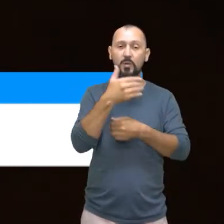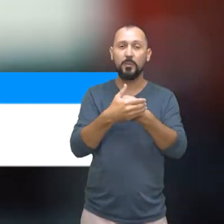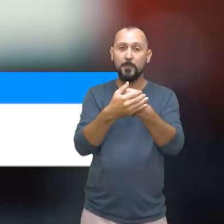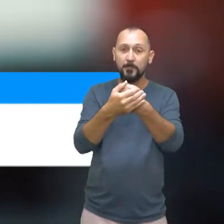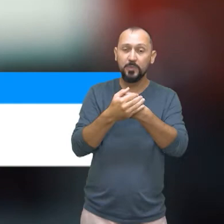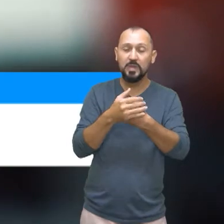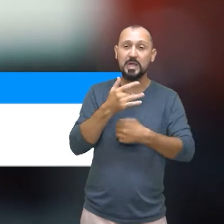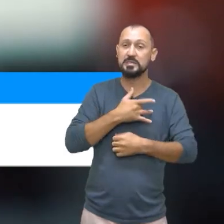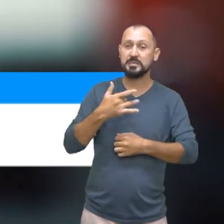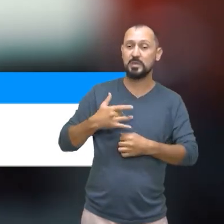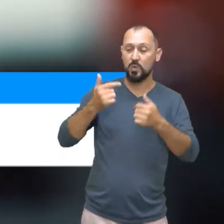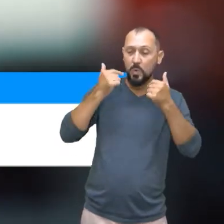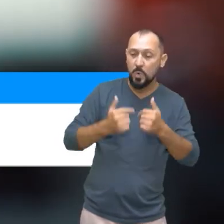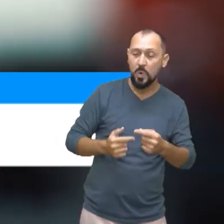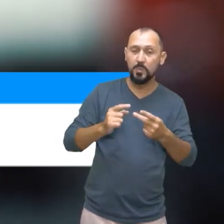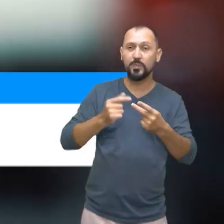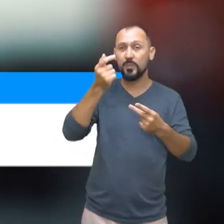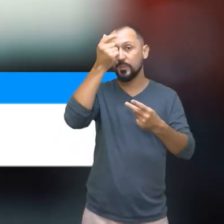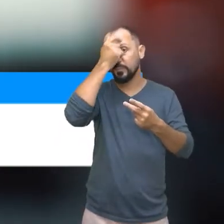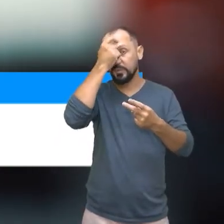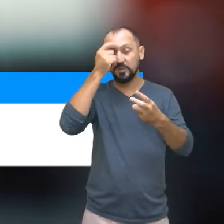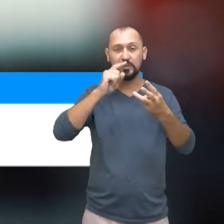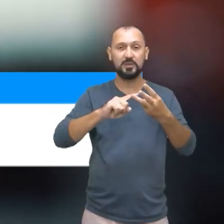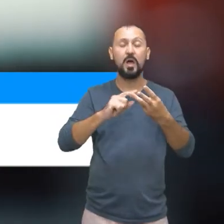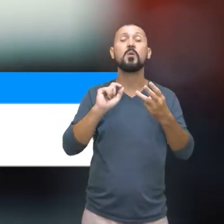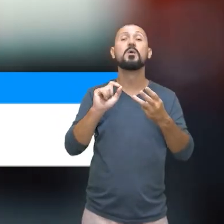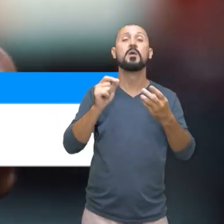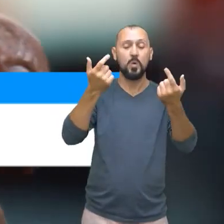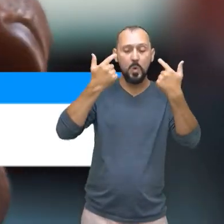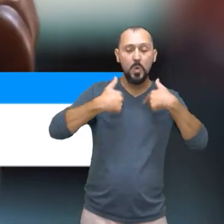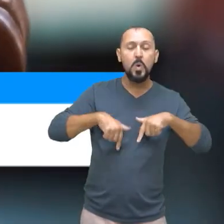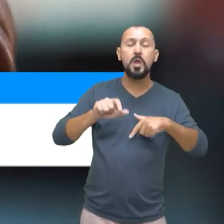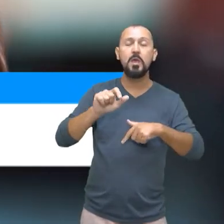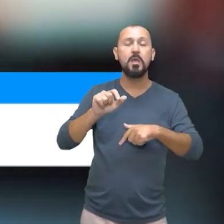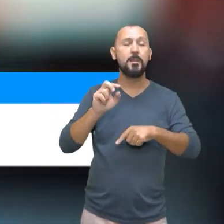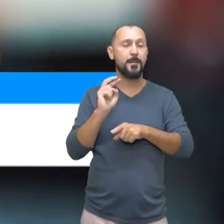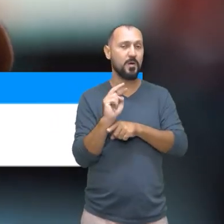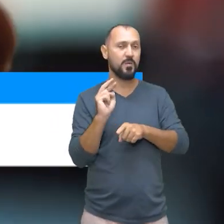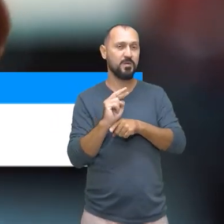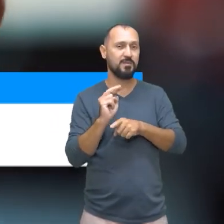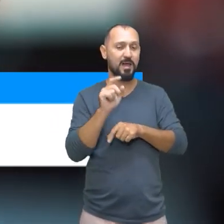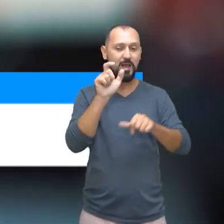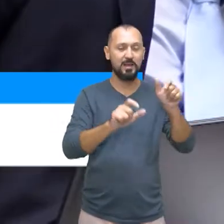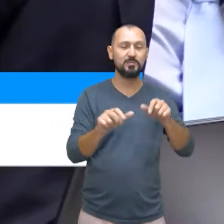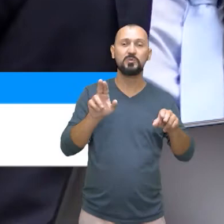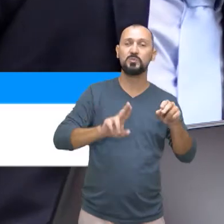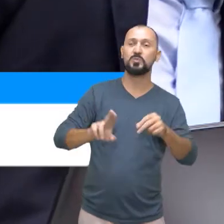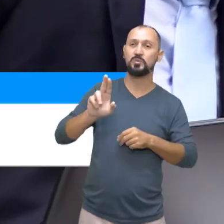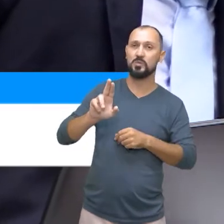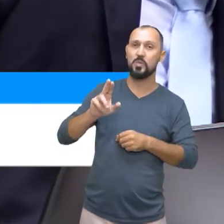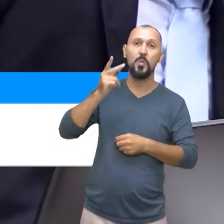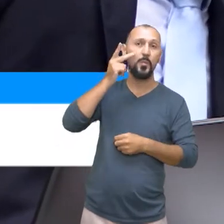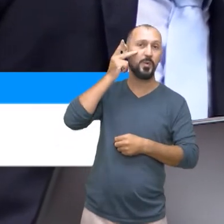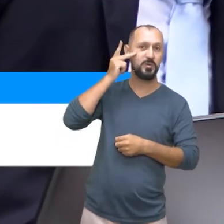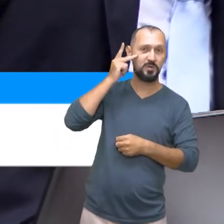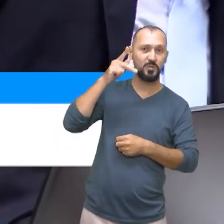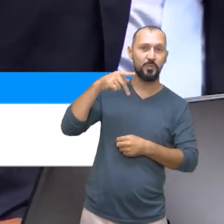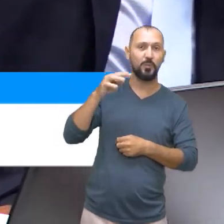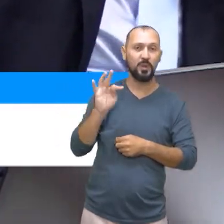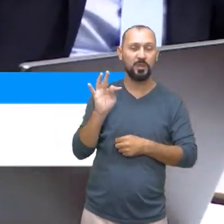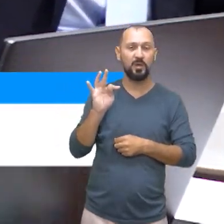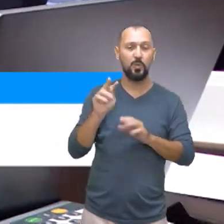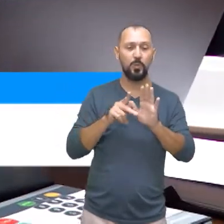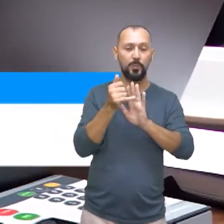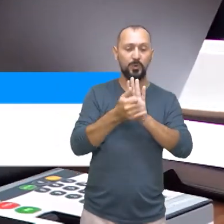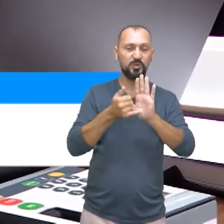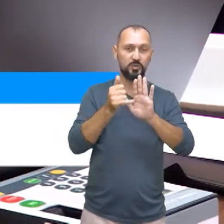intimidadores. Para resguardar a saúde física, mental e a integridade dos usuários, o deputado Pedro Kemp, do